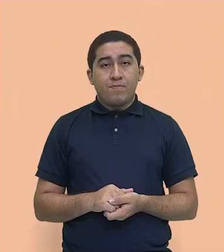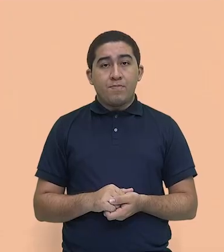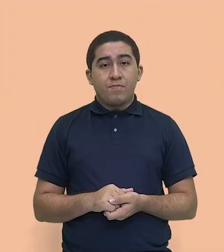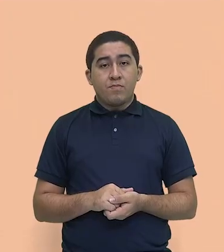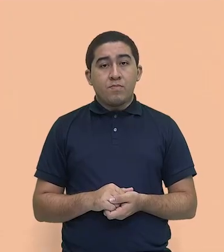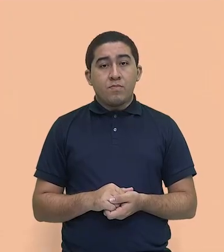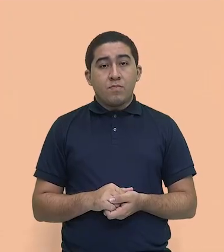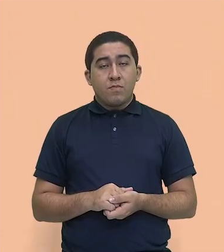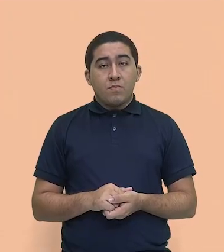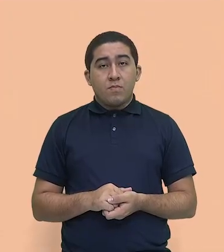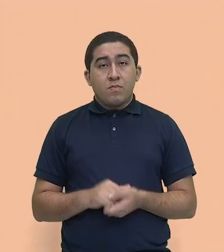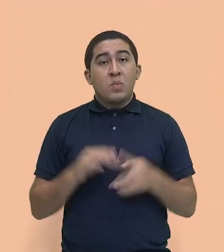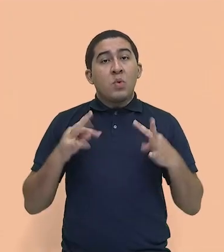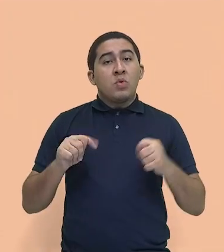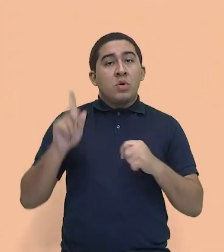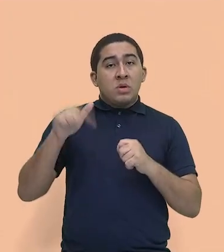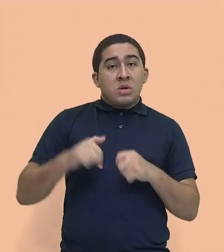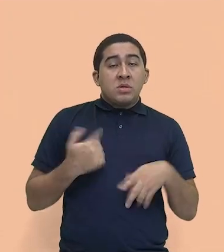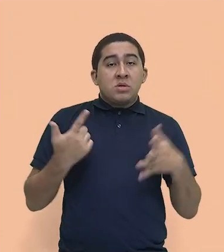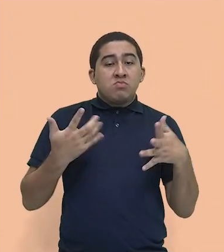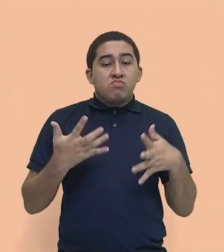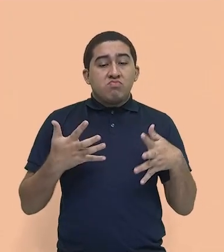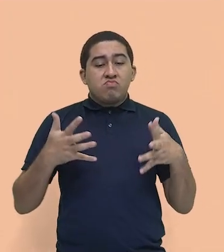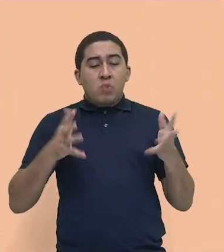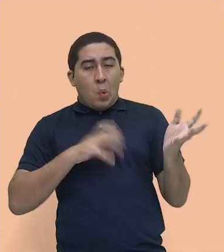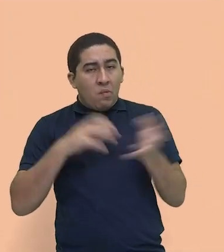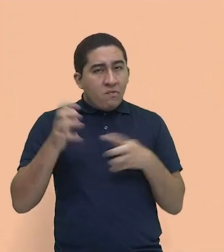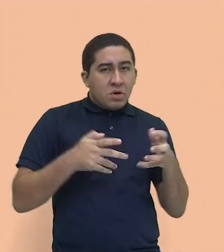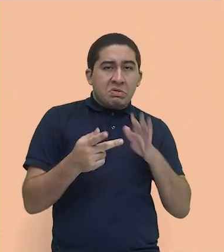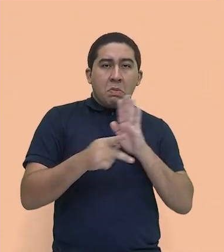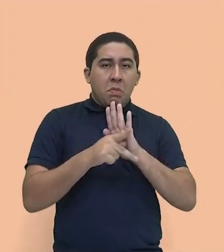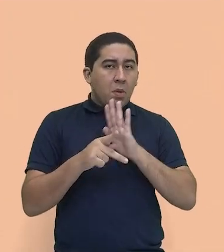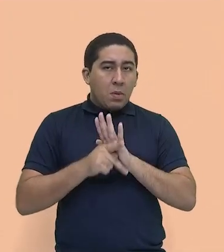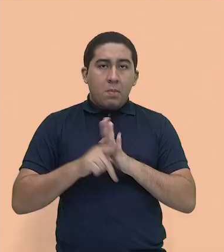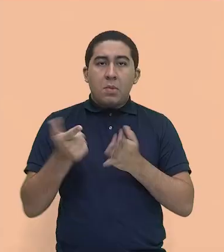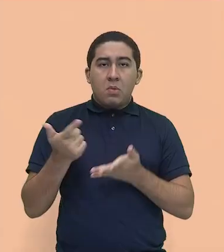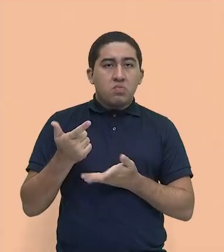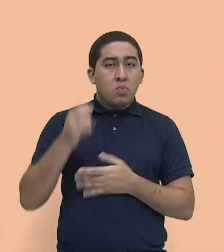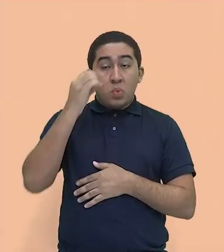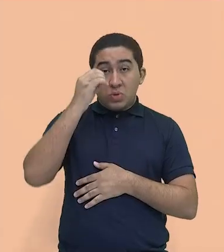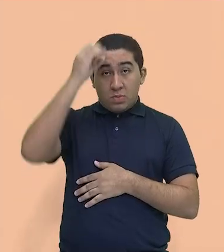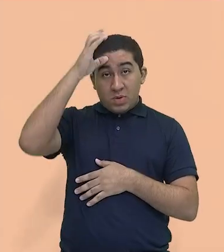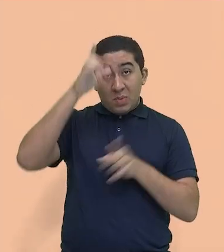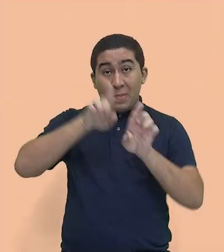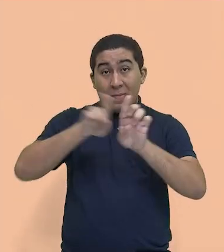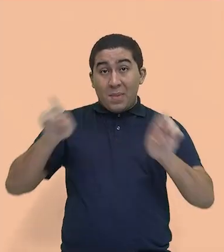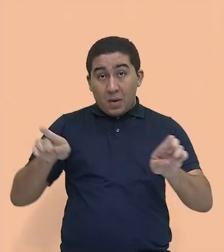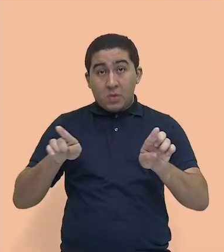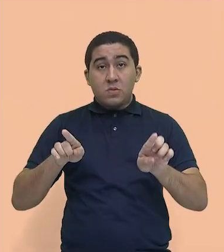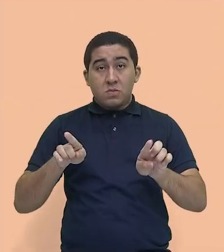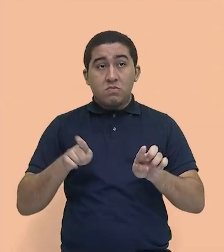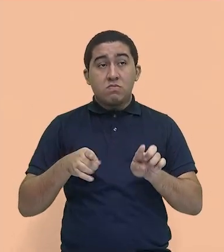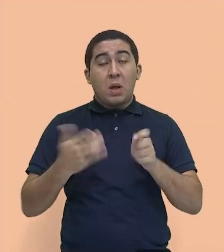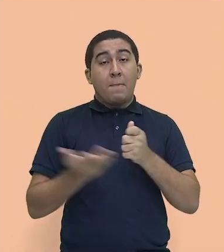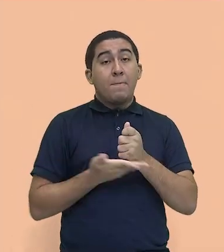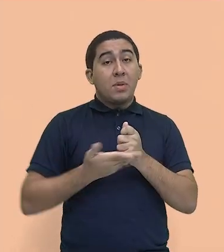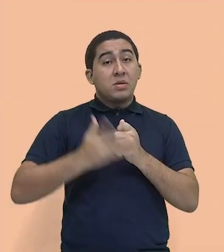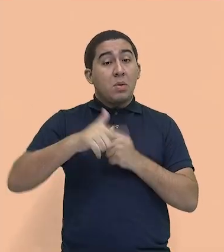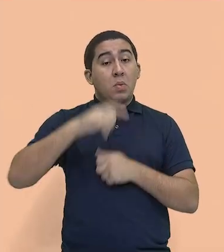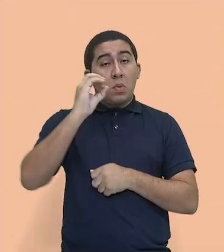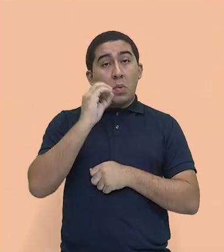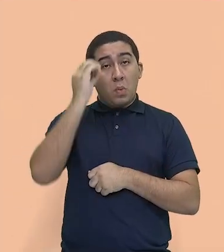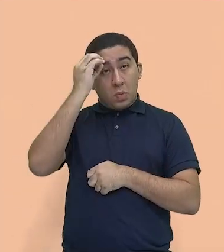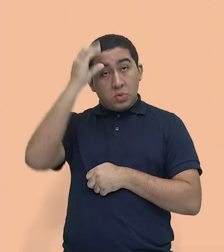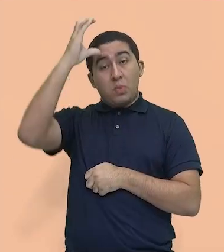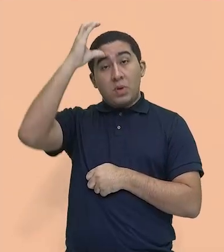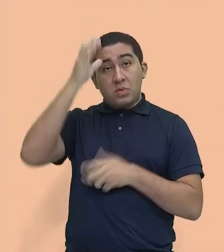choques, né, epistemológicos, né, de conhecimento, às vezes. Mas, no fundo é isso, né? Ela é um conhecimento realmente que